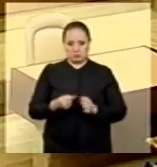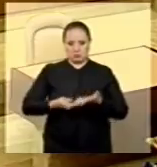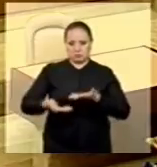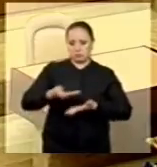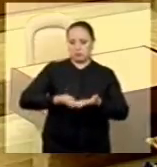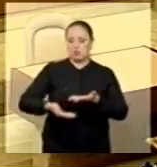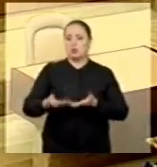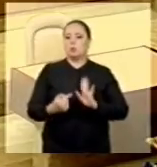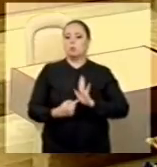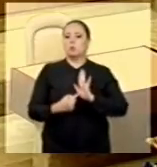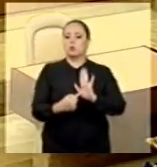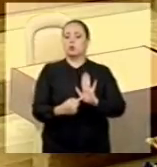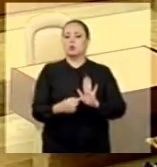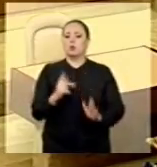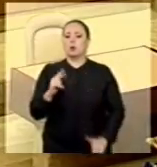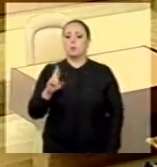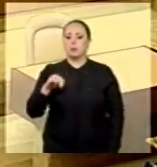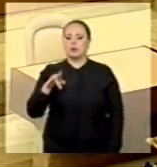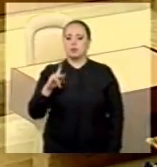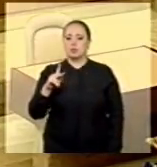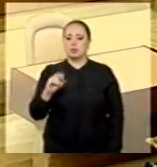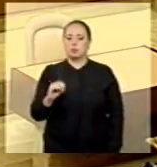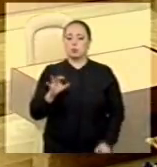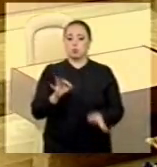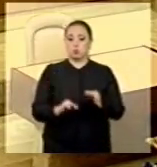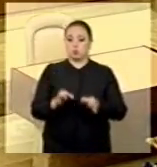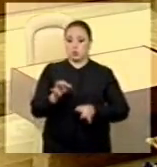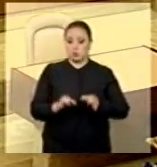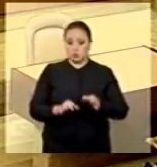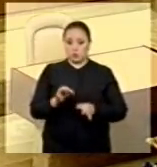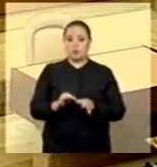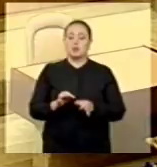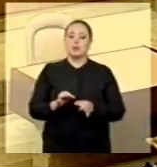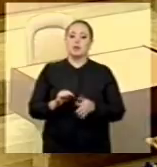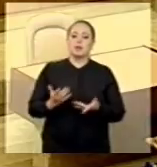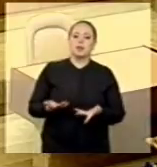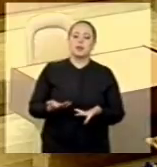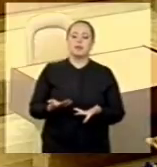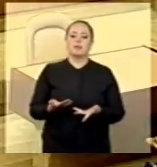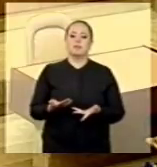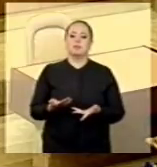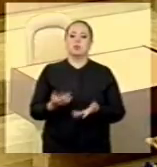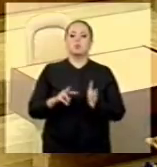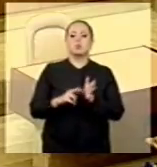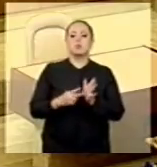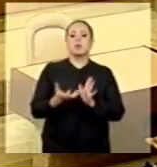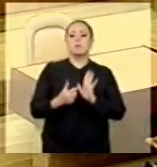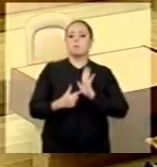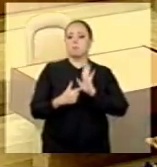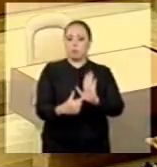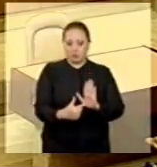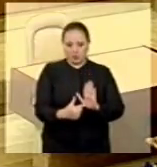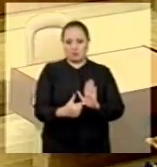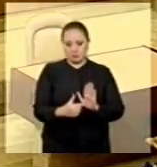sugerindo a noção do princípio jurídico que a expressão quer designar. E destacava entre